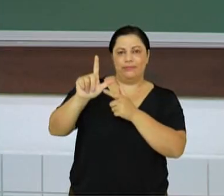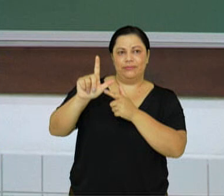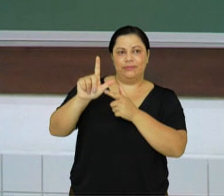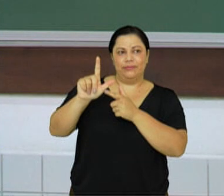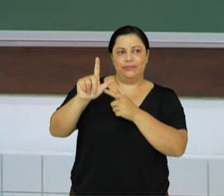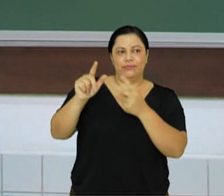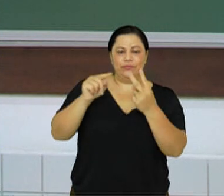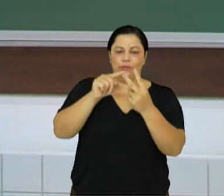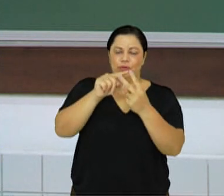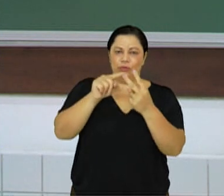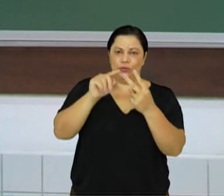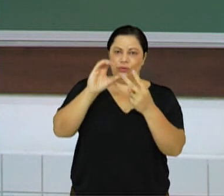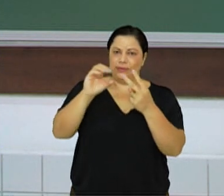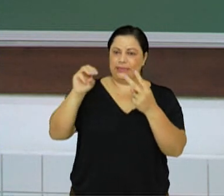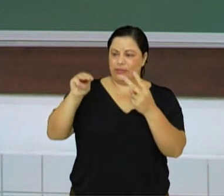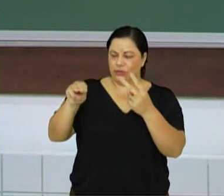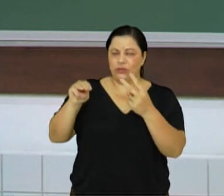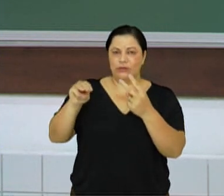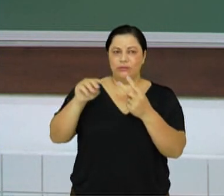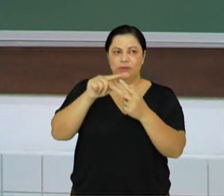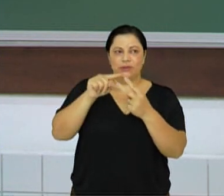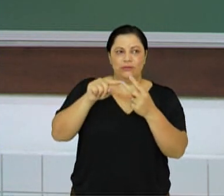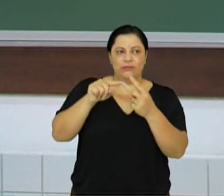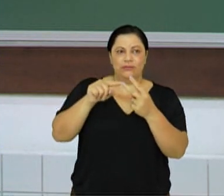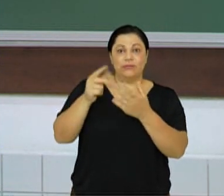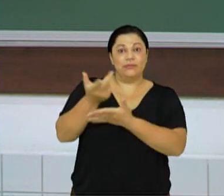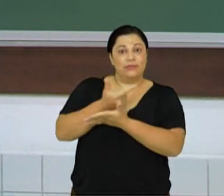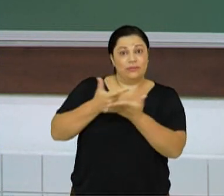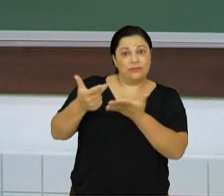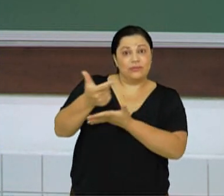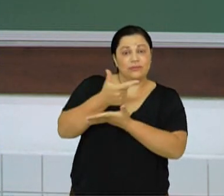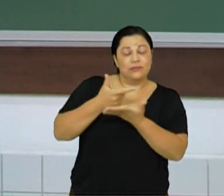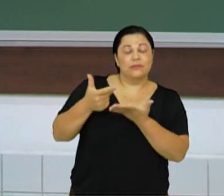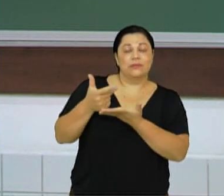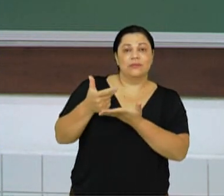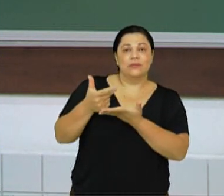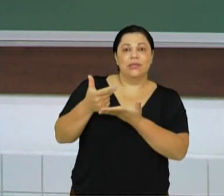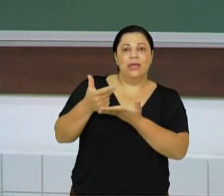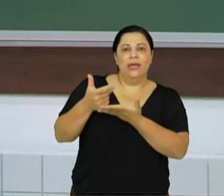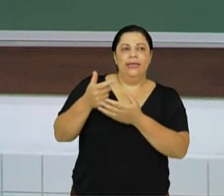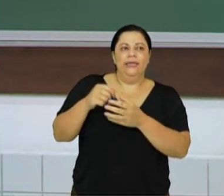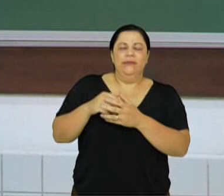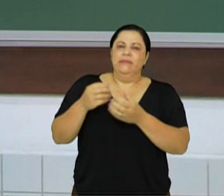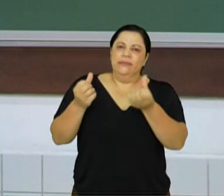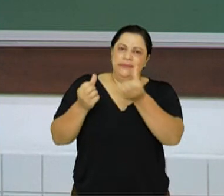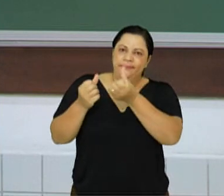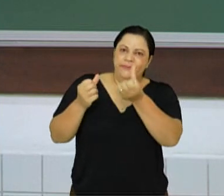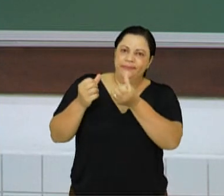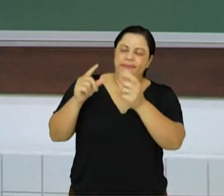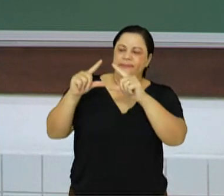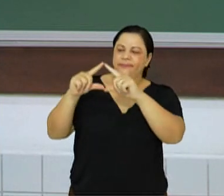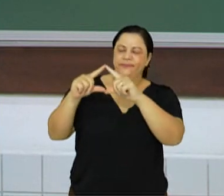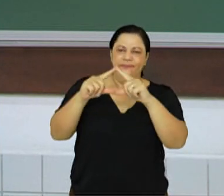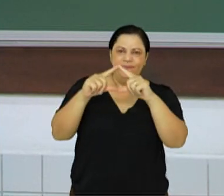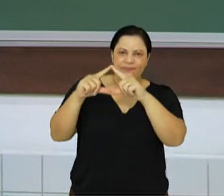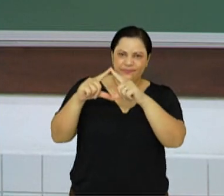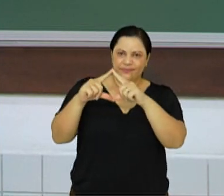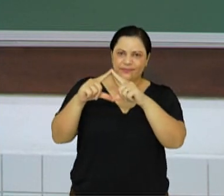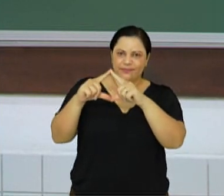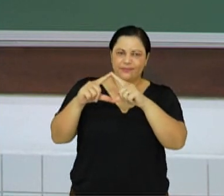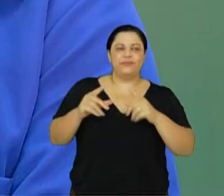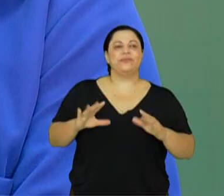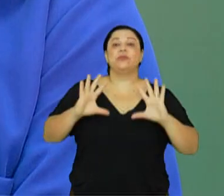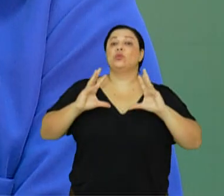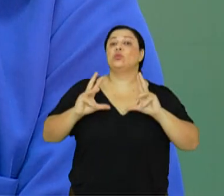2 centímetros. Ó, aqui está desenhado nesse sólido os 6 triângulos que eu mostrei para vocês. E